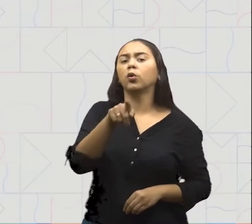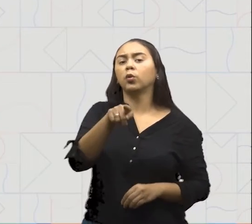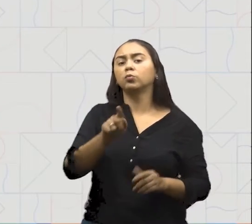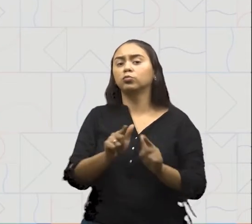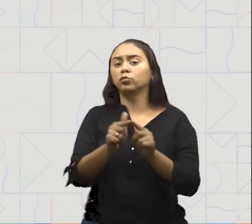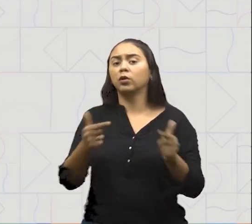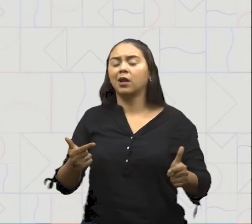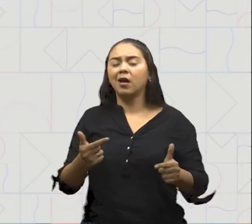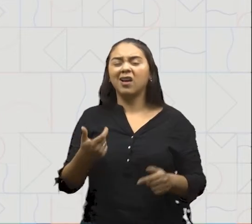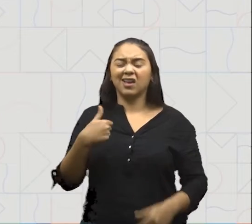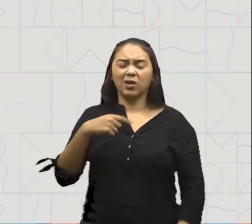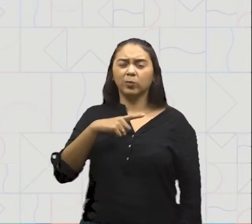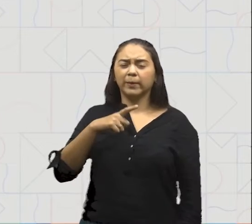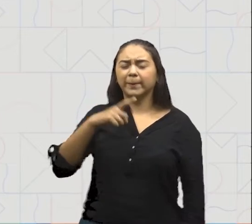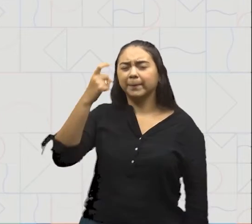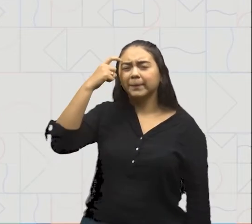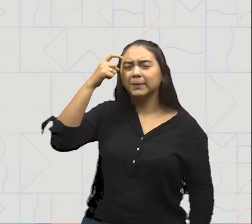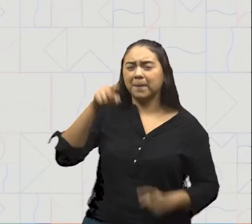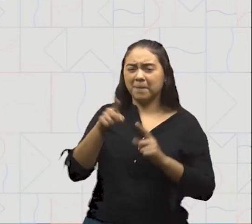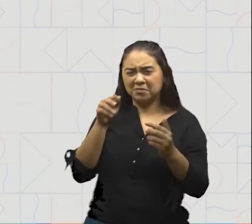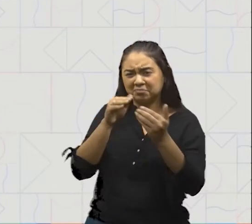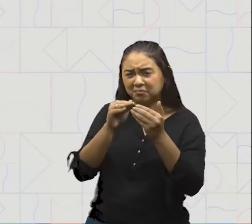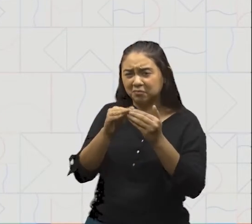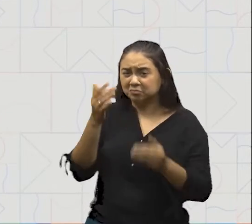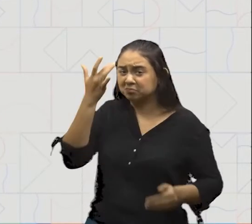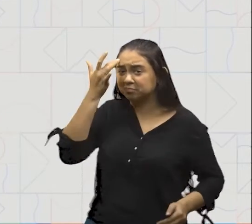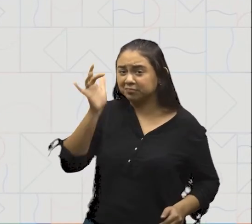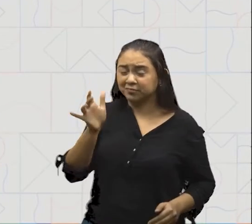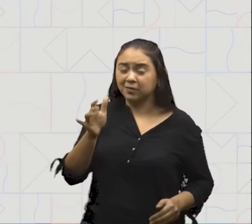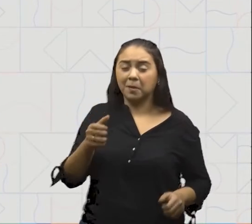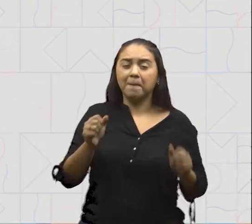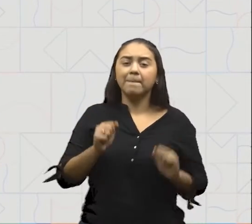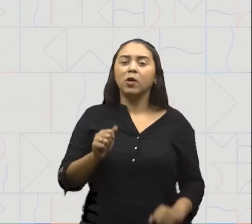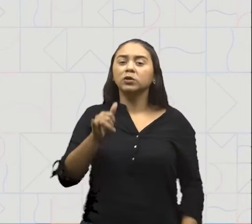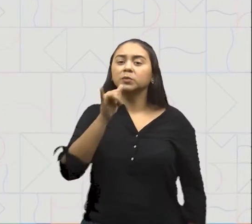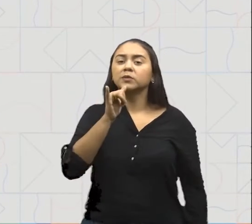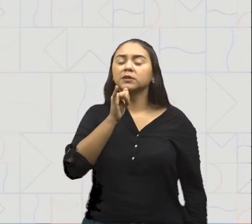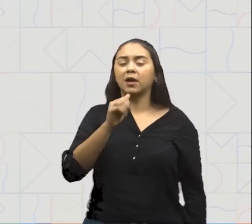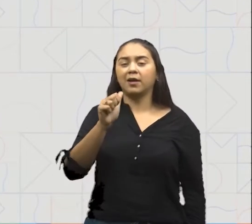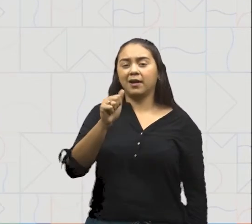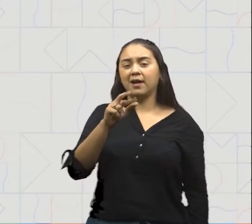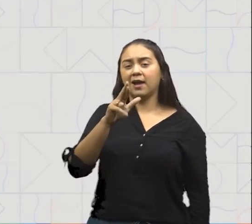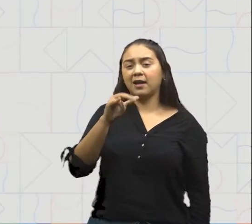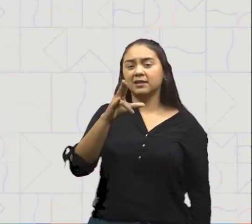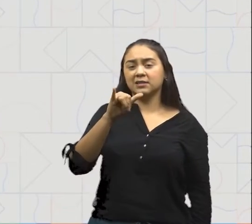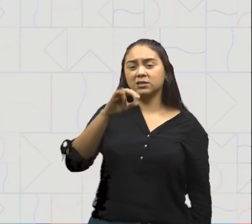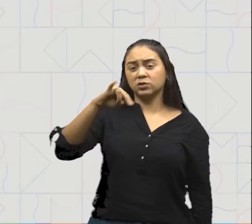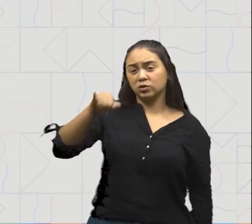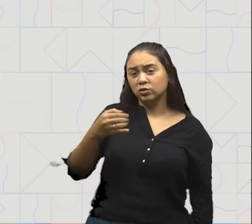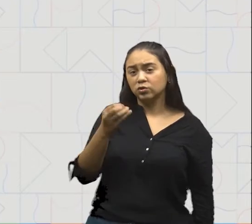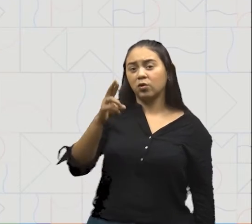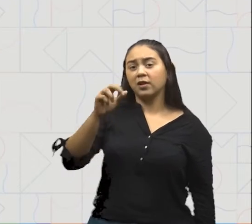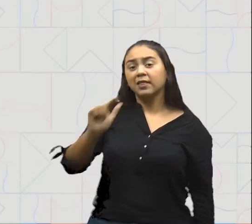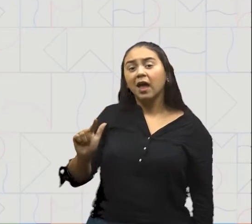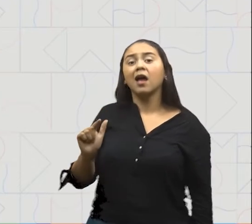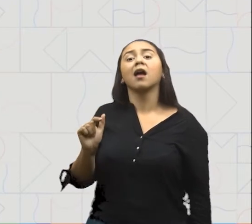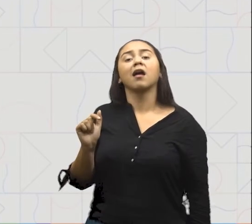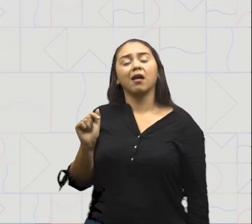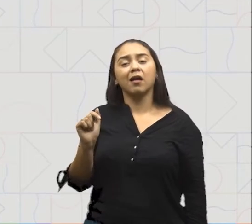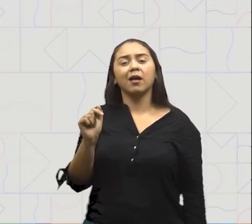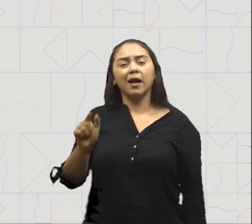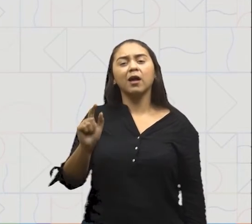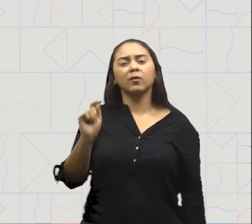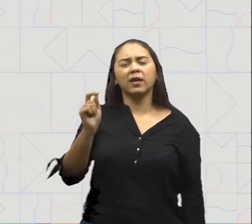ideia, só que eu não sei se você vai concordar. Eu penso em chamar de Jornal Aricional, porque lembra de um telejornal